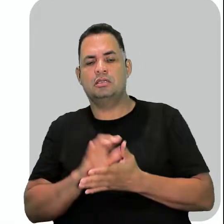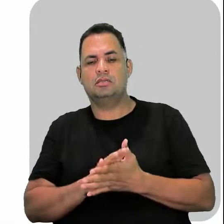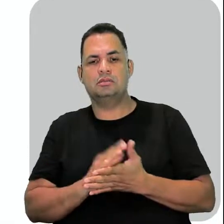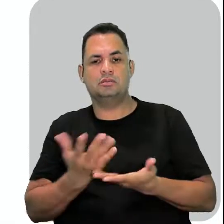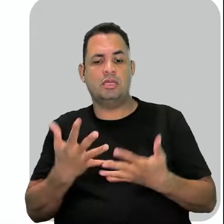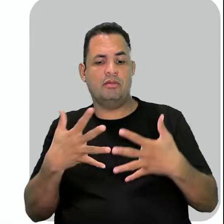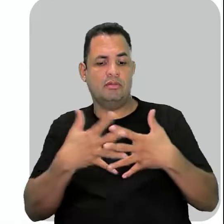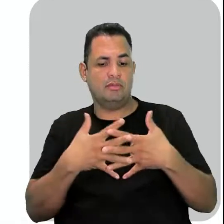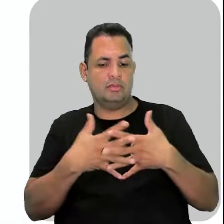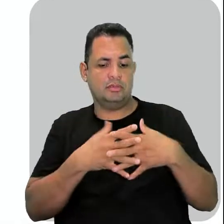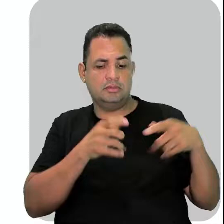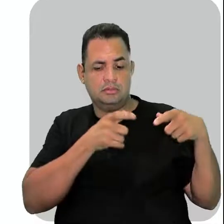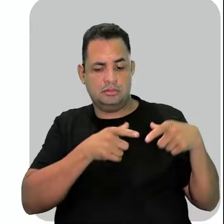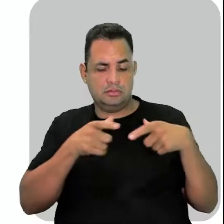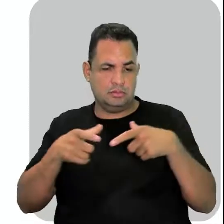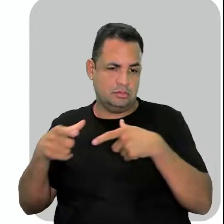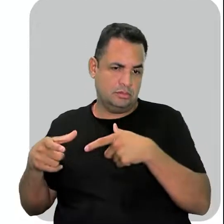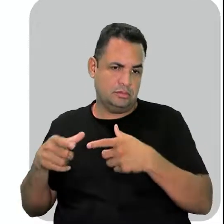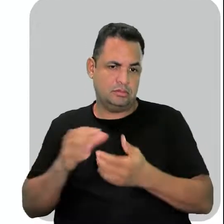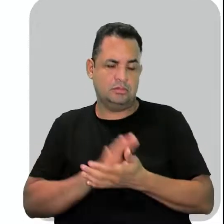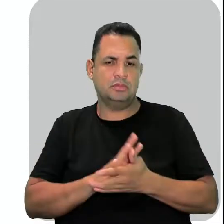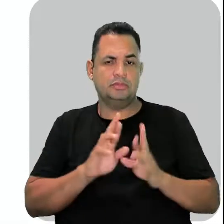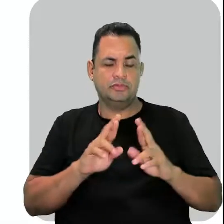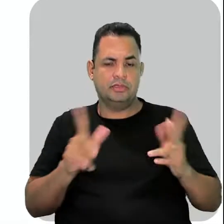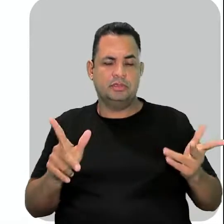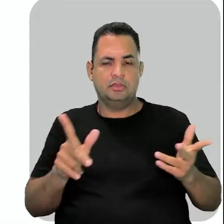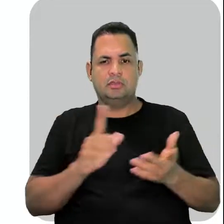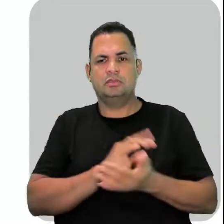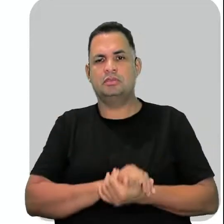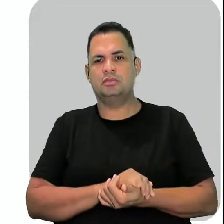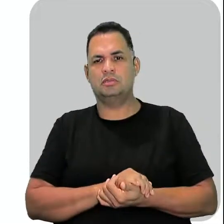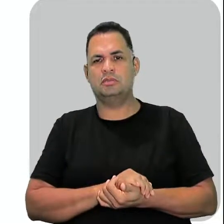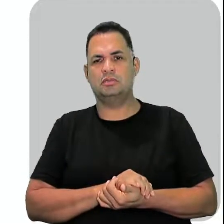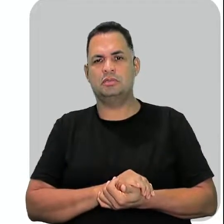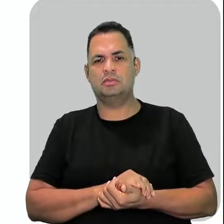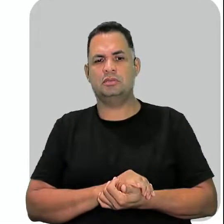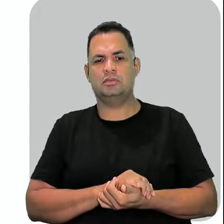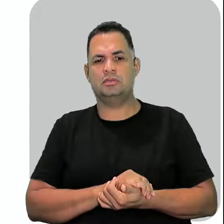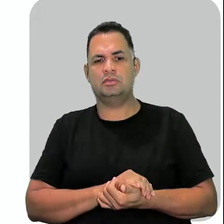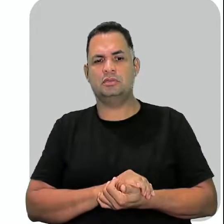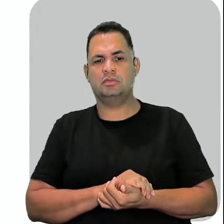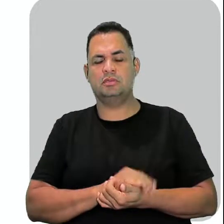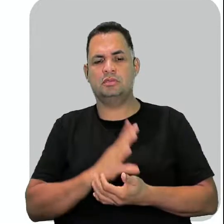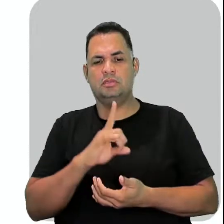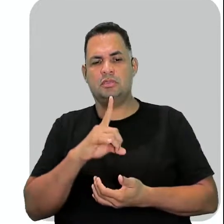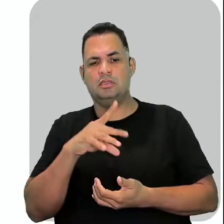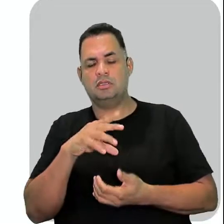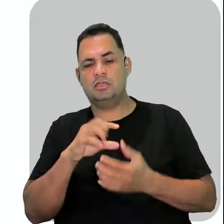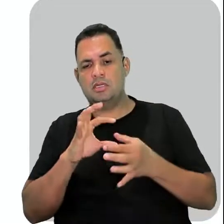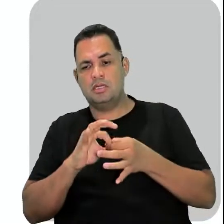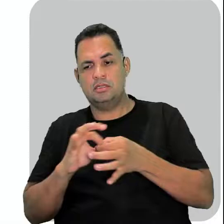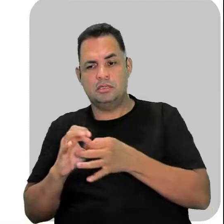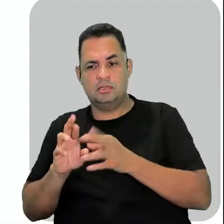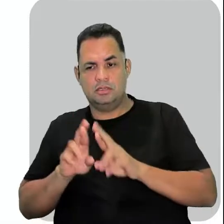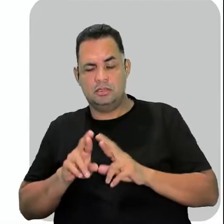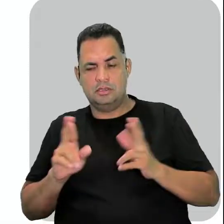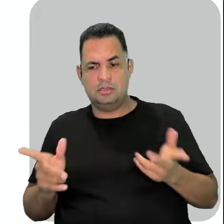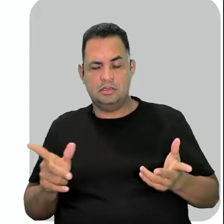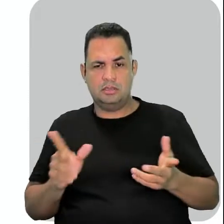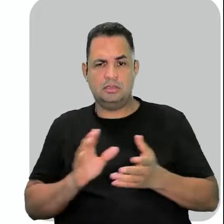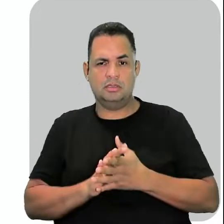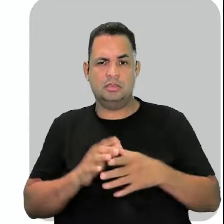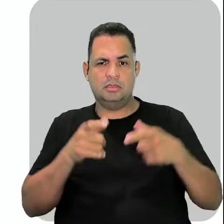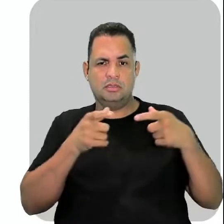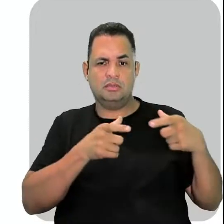confunda isomeria de posição com isomeria de cadeia não, tá, gente? Isomeria de cadeia, as cadeias são diferentes. Na